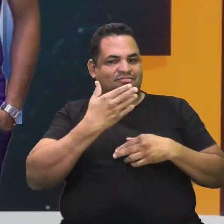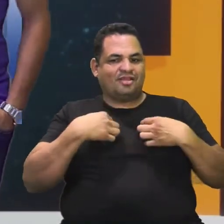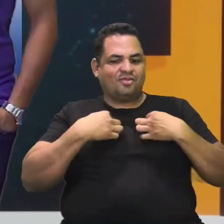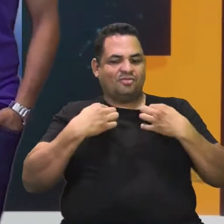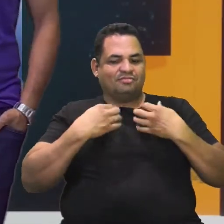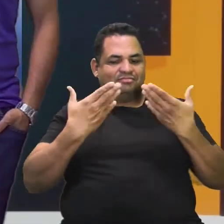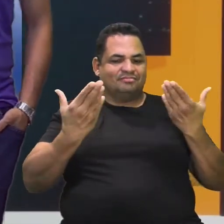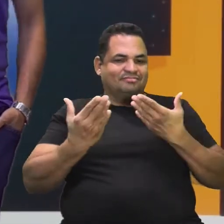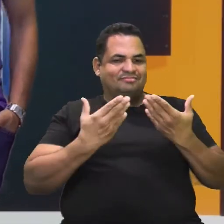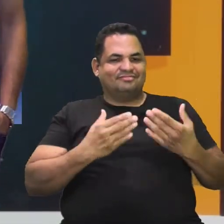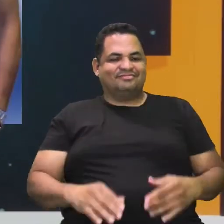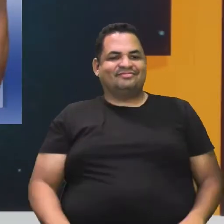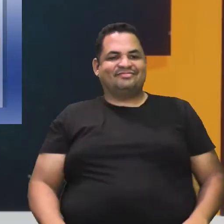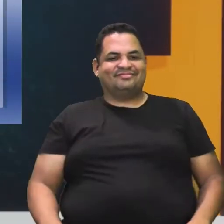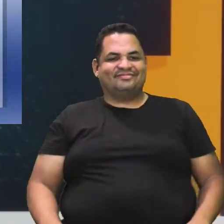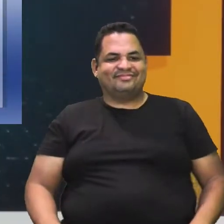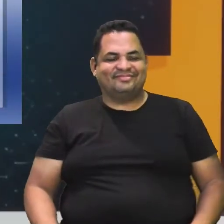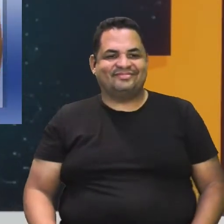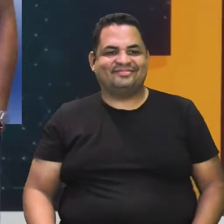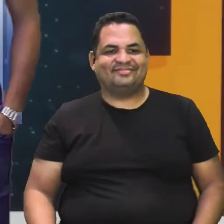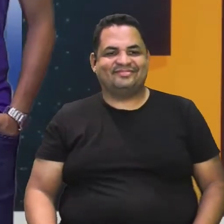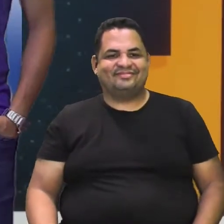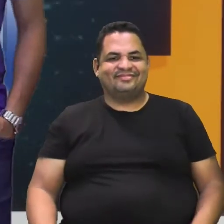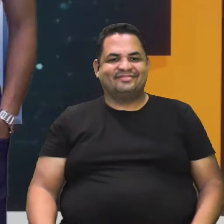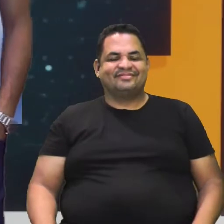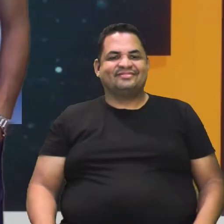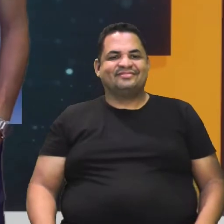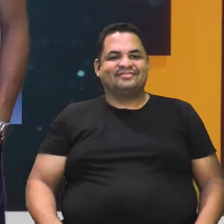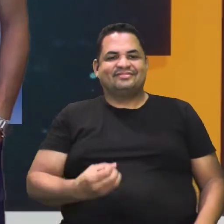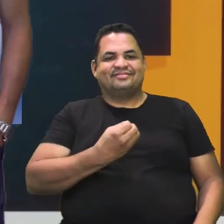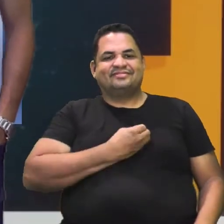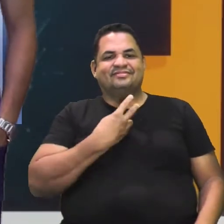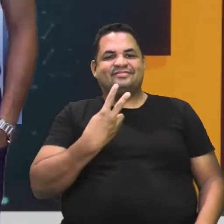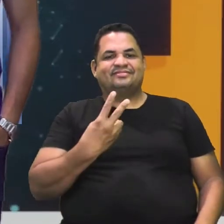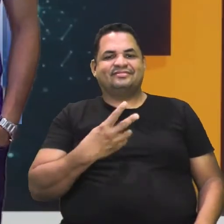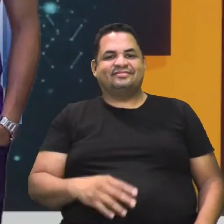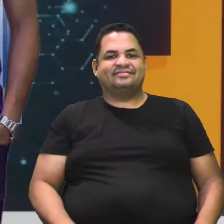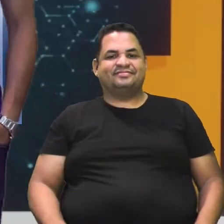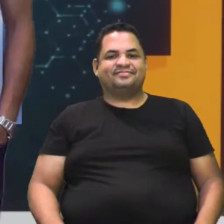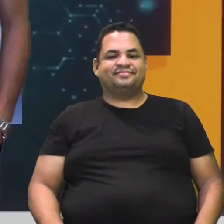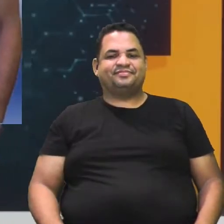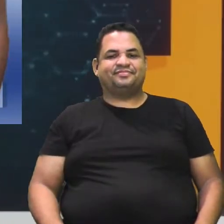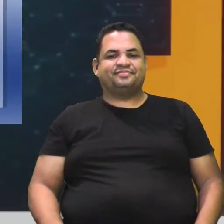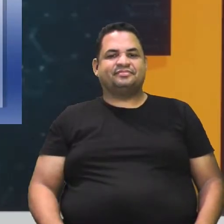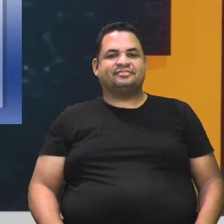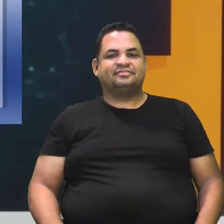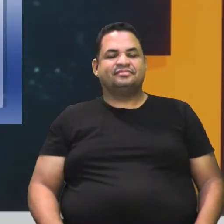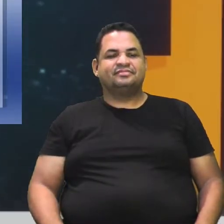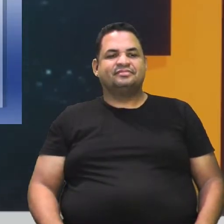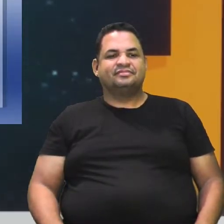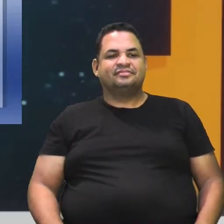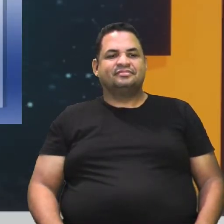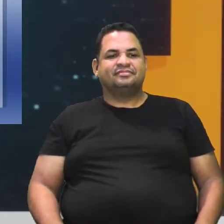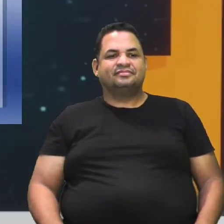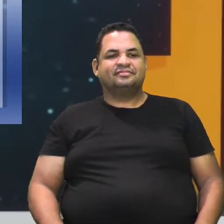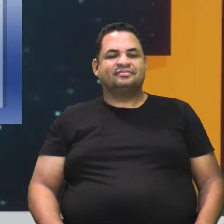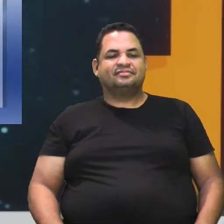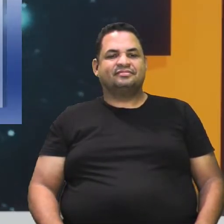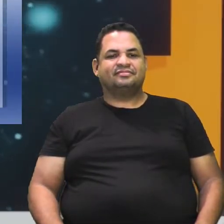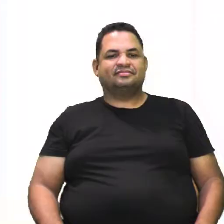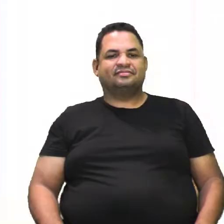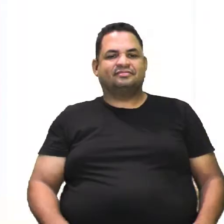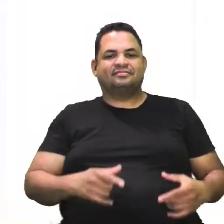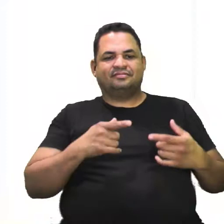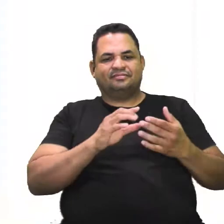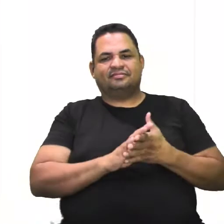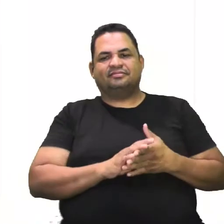Acontece. Vamos para a pergunta número 2? Olha lá. A pergunta número 2 aí já diz o seguinte. Na telinha, a